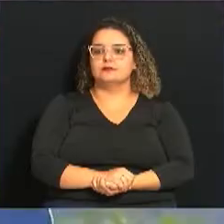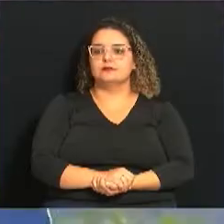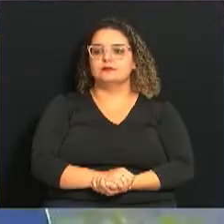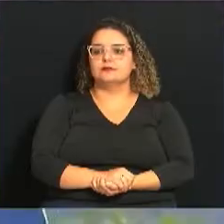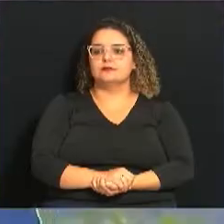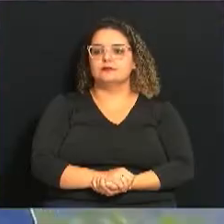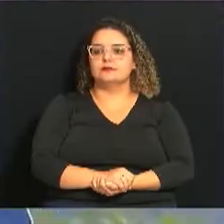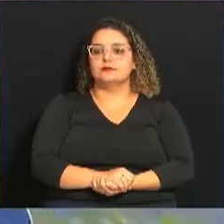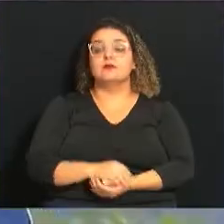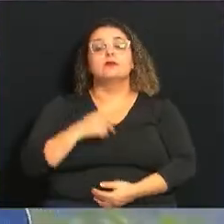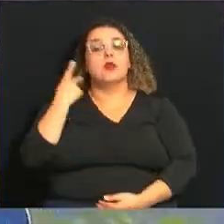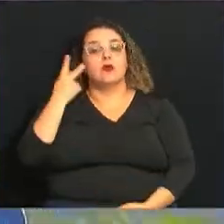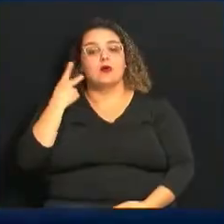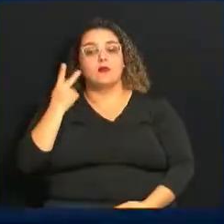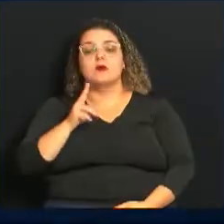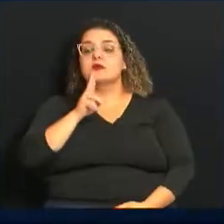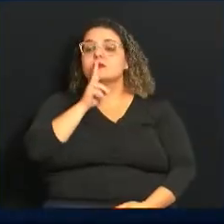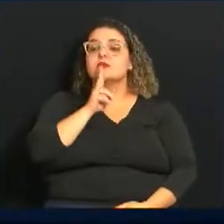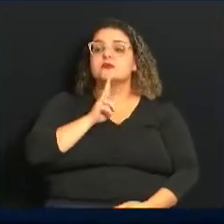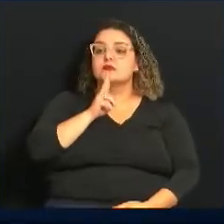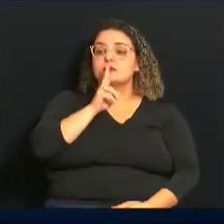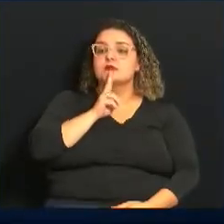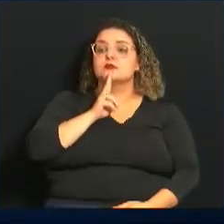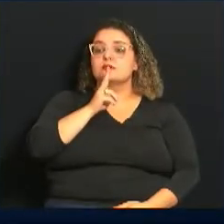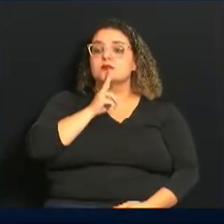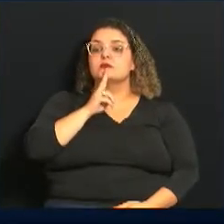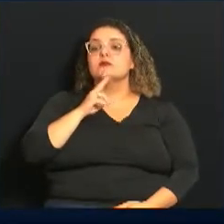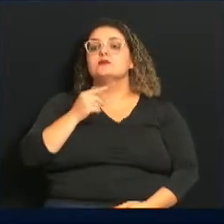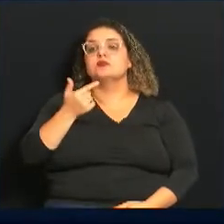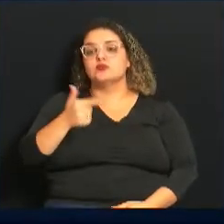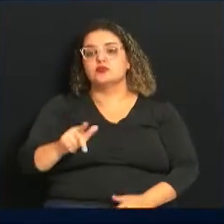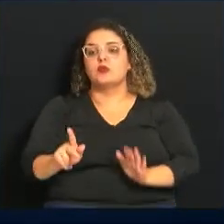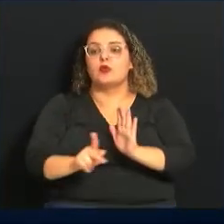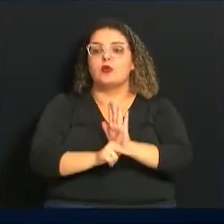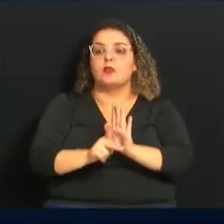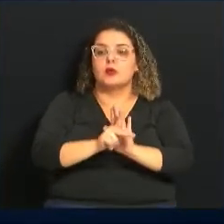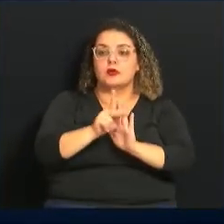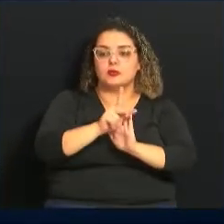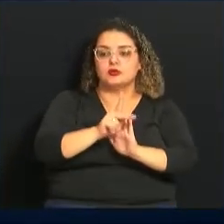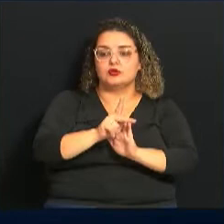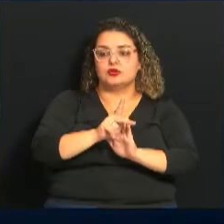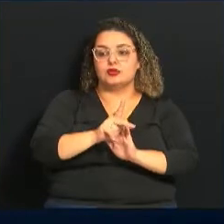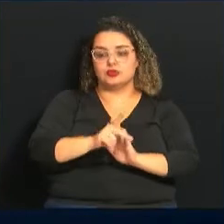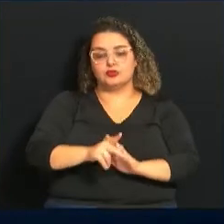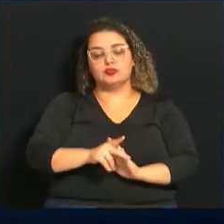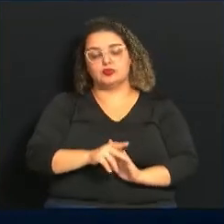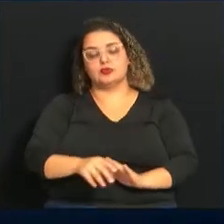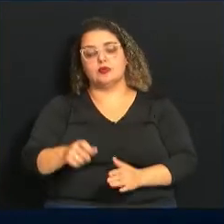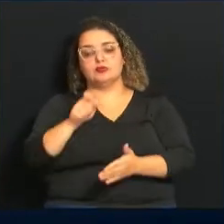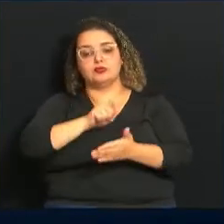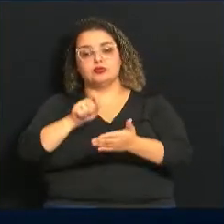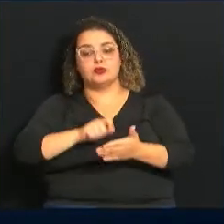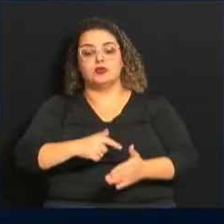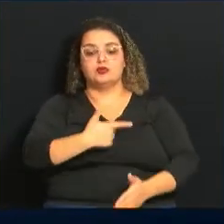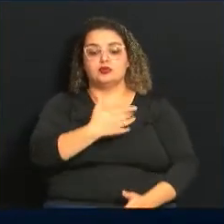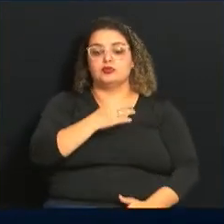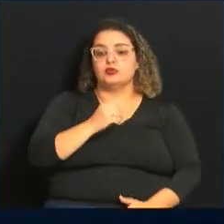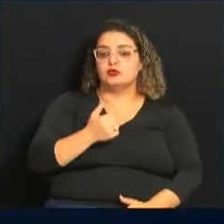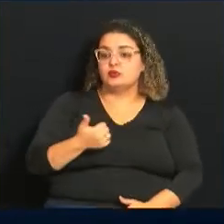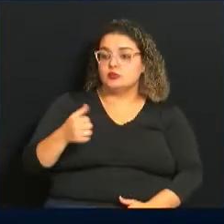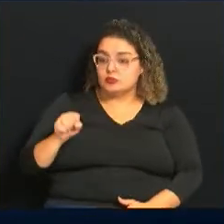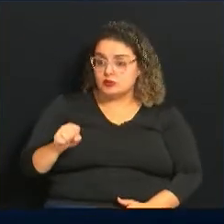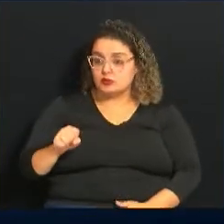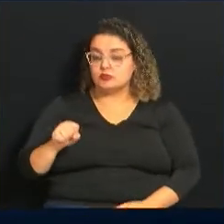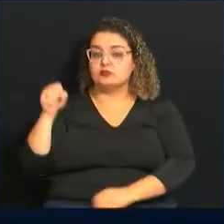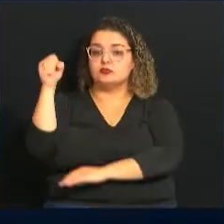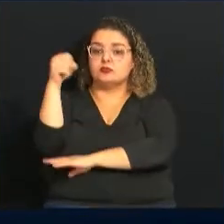O vereador Nelson Osseri reapresentou um projeto de sua autoria de 2018 que trata sobre radares